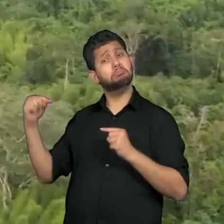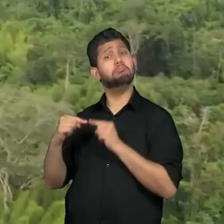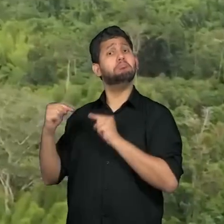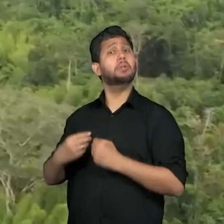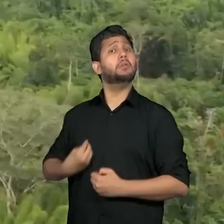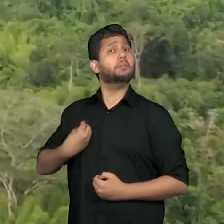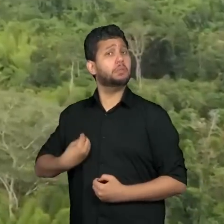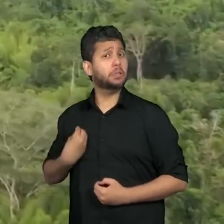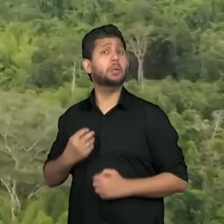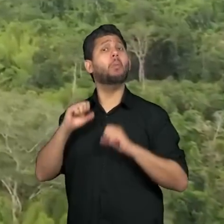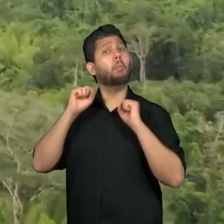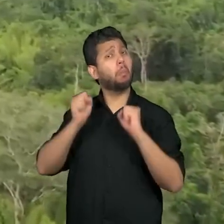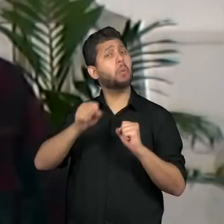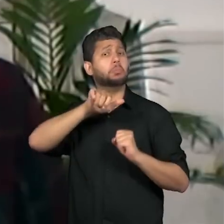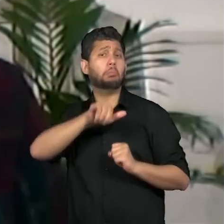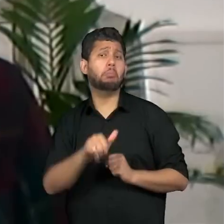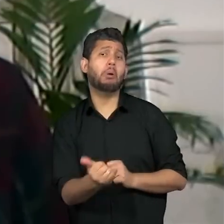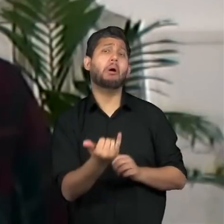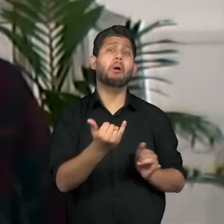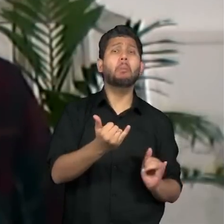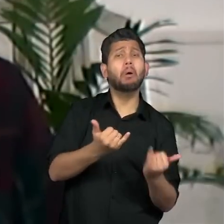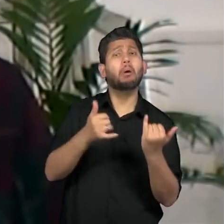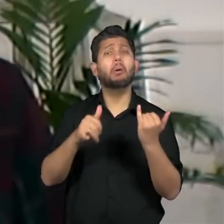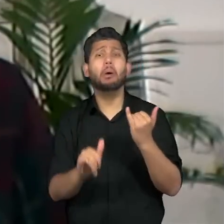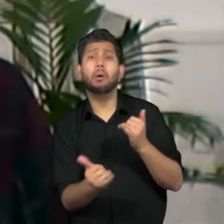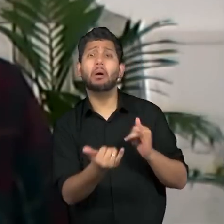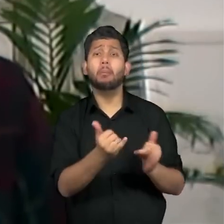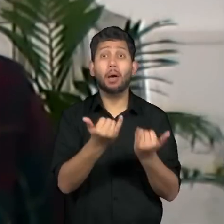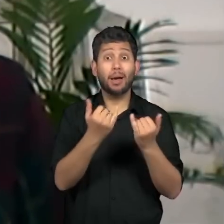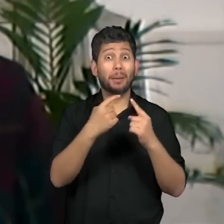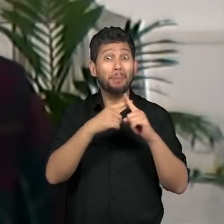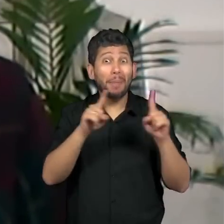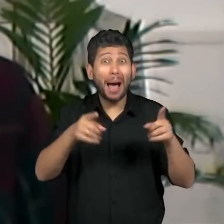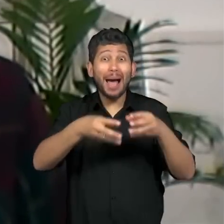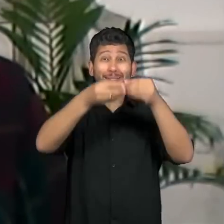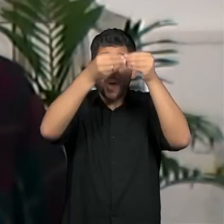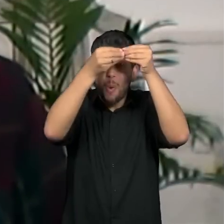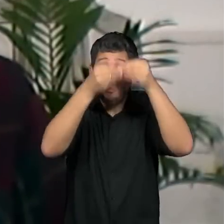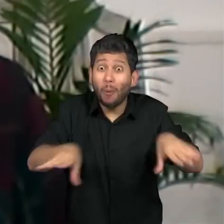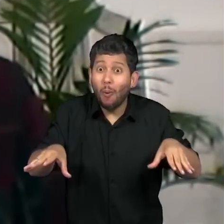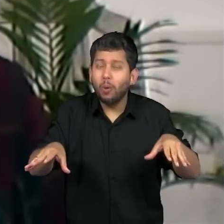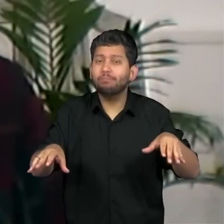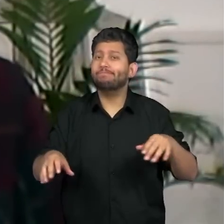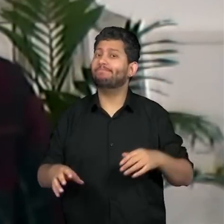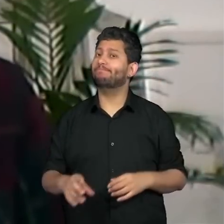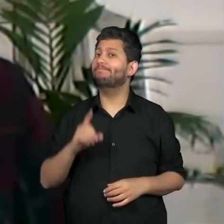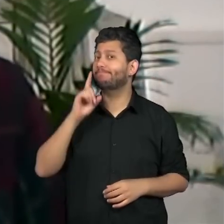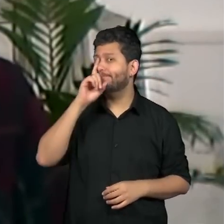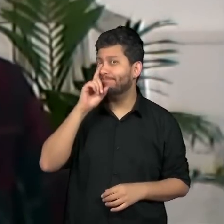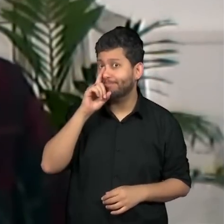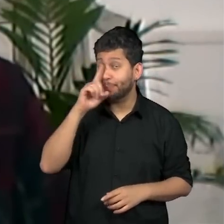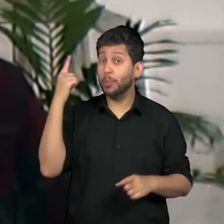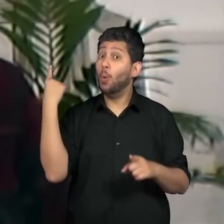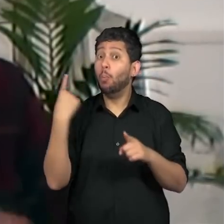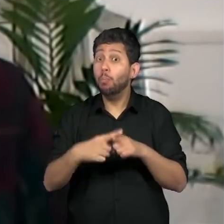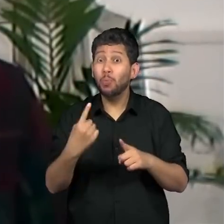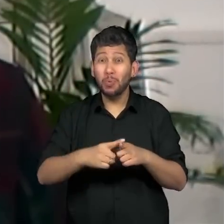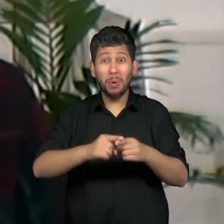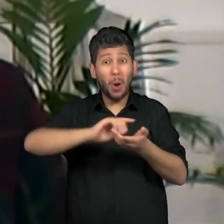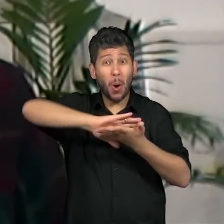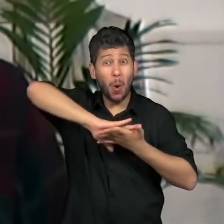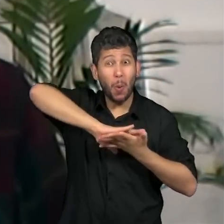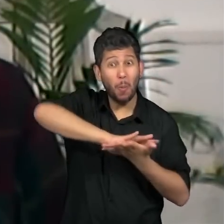nós podemos e a gente deve interagir com o nosso ambiente natural. O problema são justamente esses